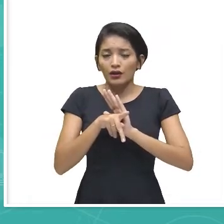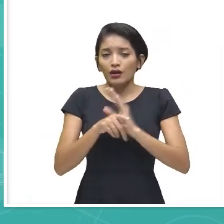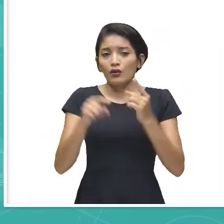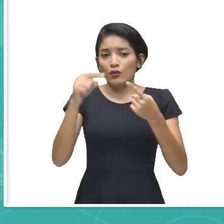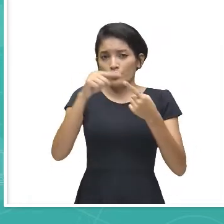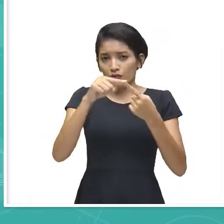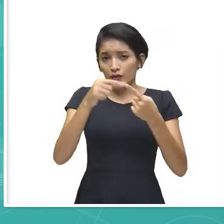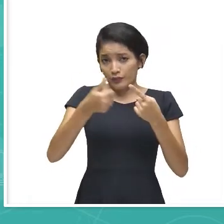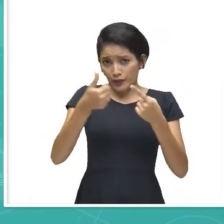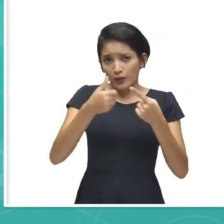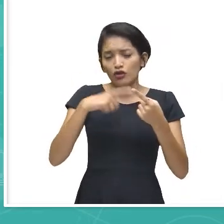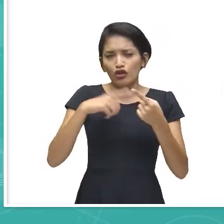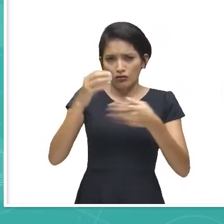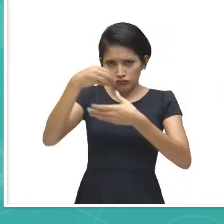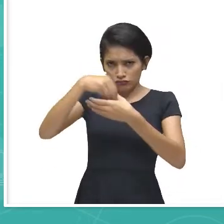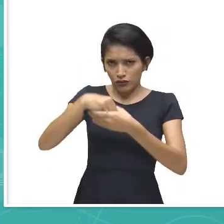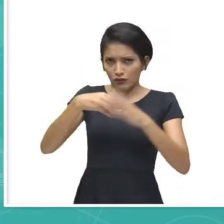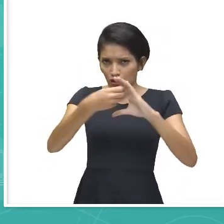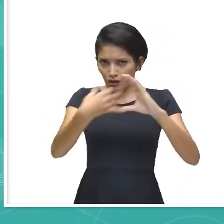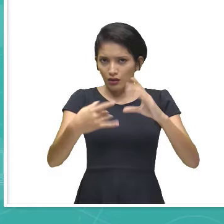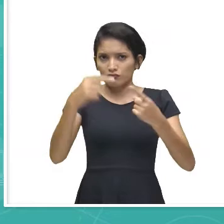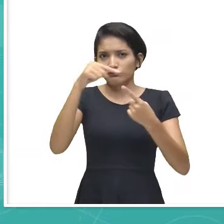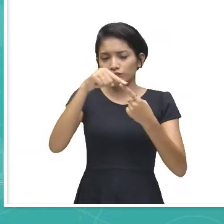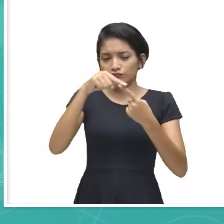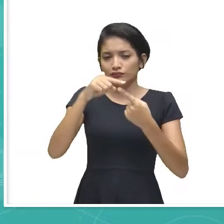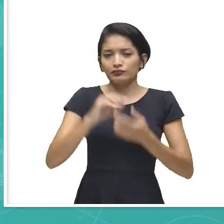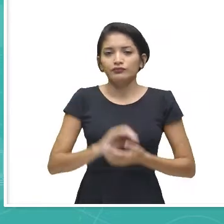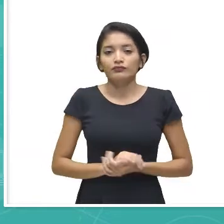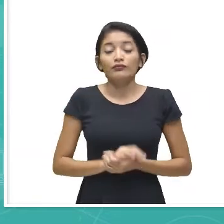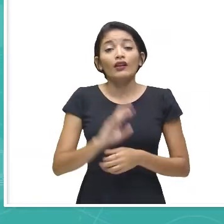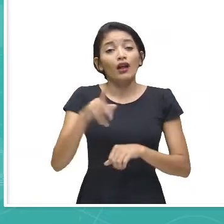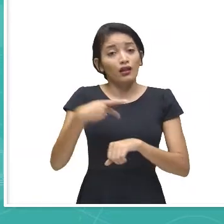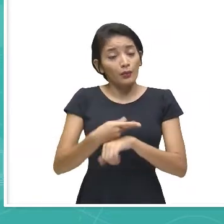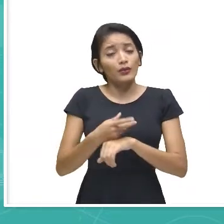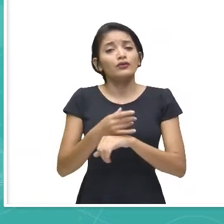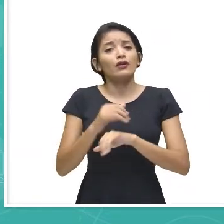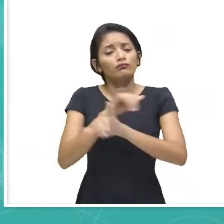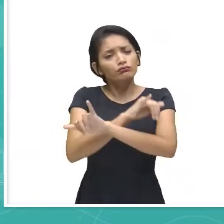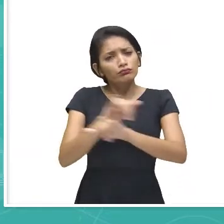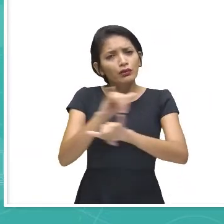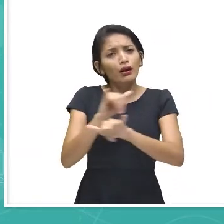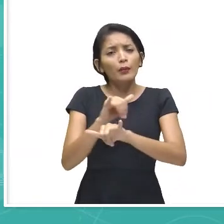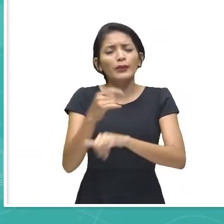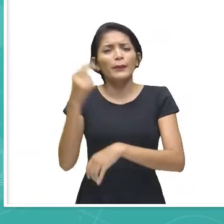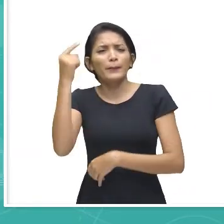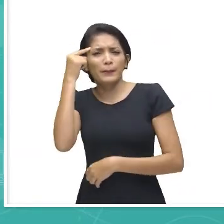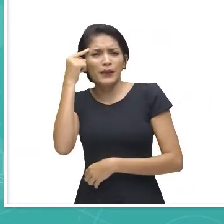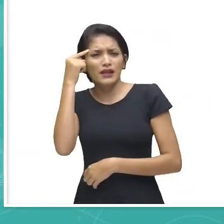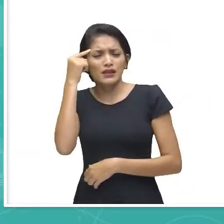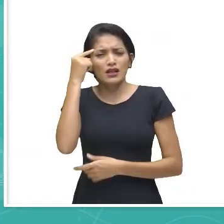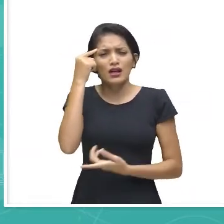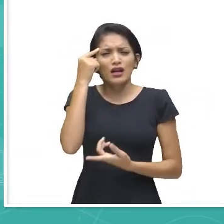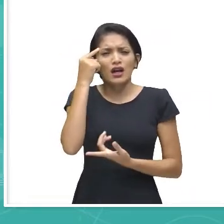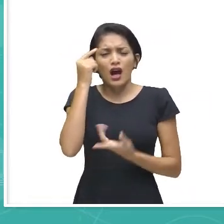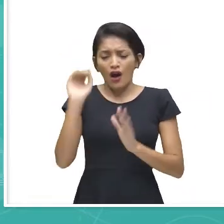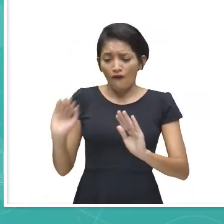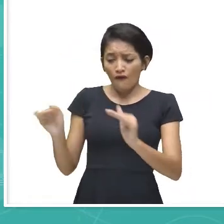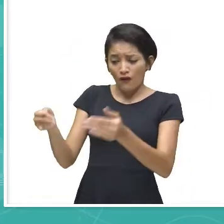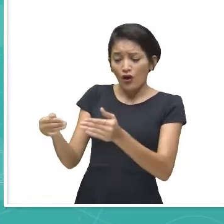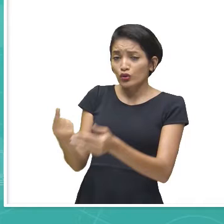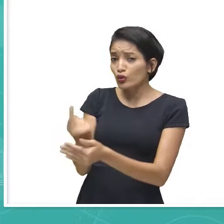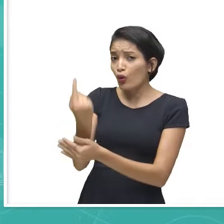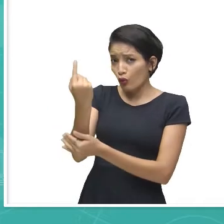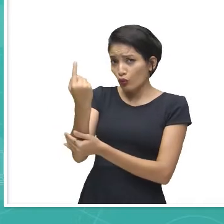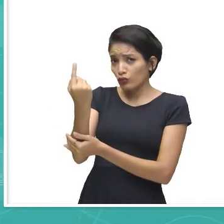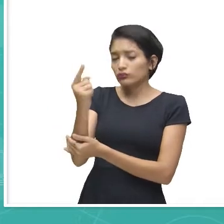o endomorfo, tá? Depois eu vou dar mais uma informação para vocês, porque não pensem que a gente está centralizado em